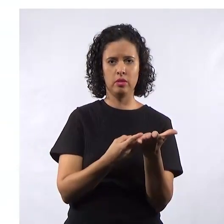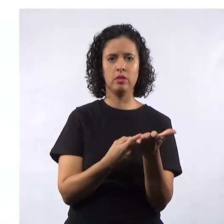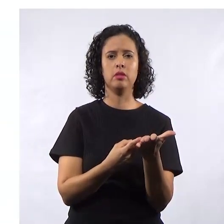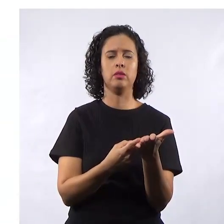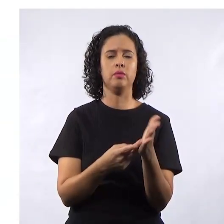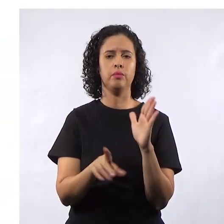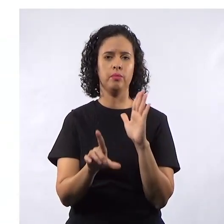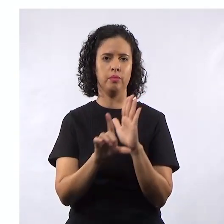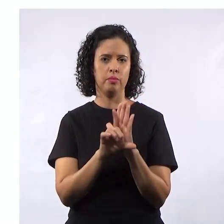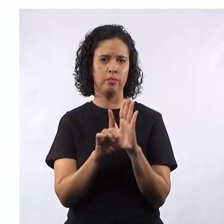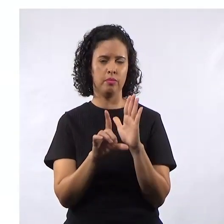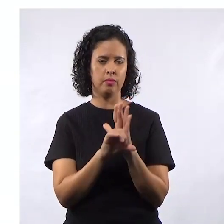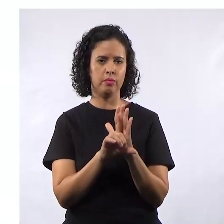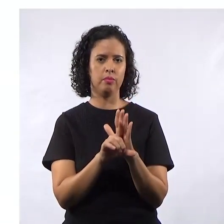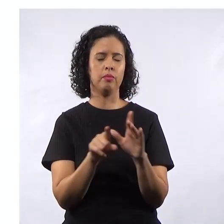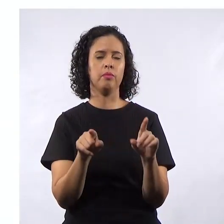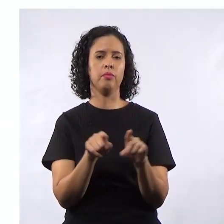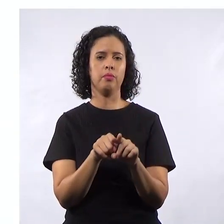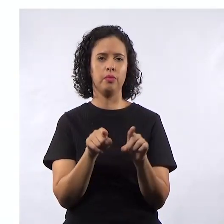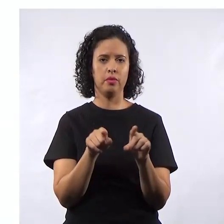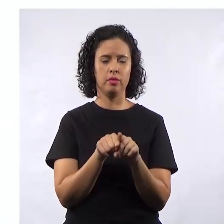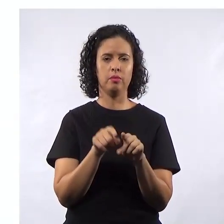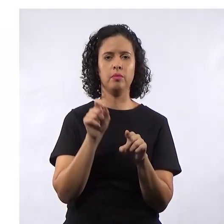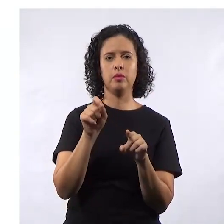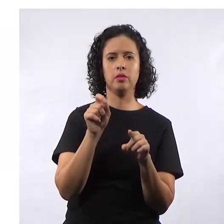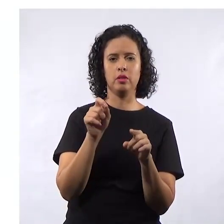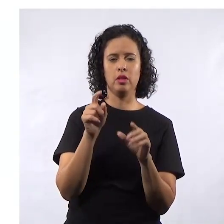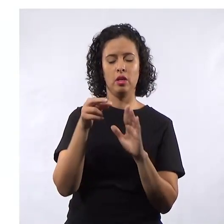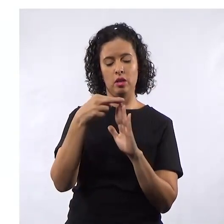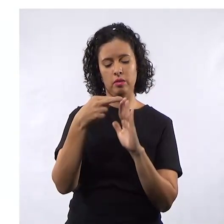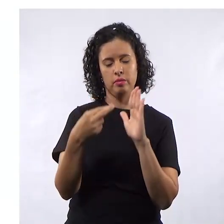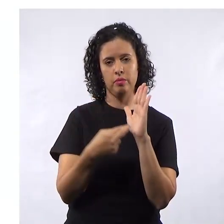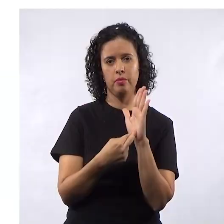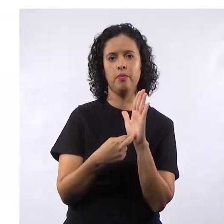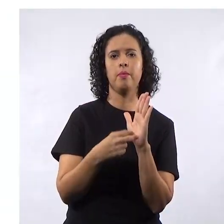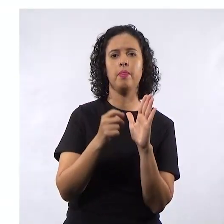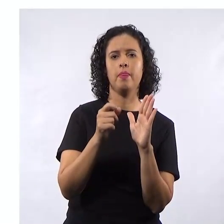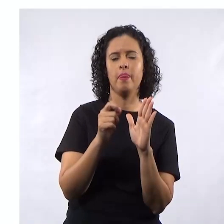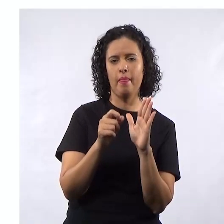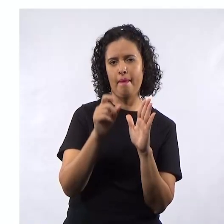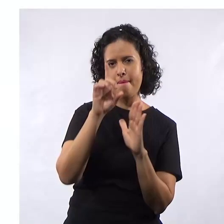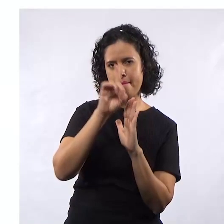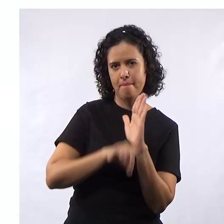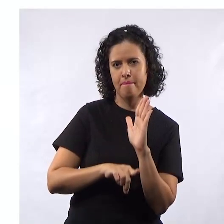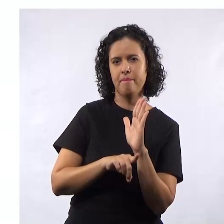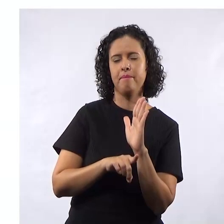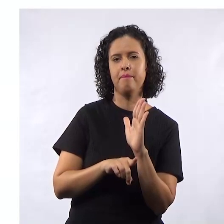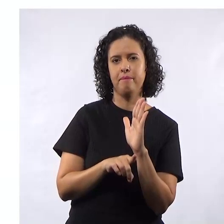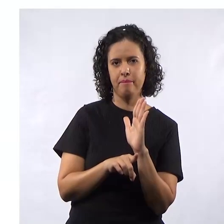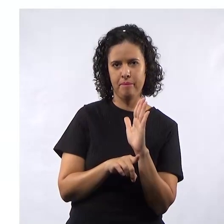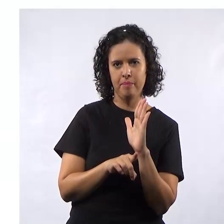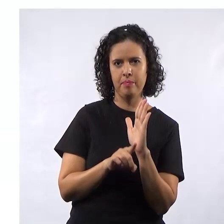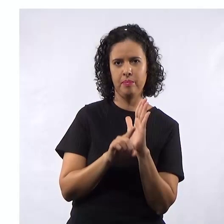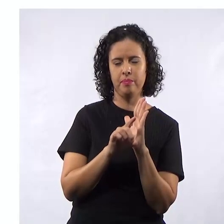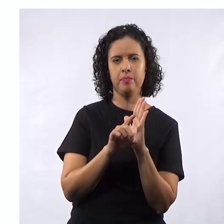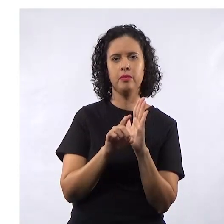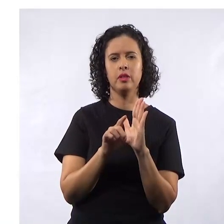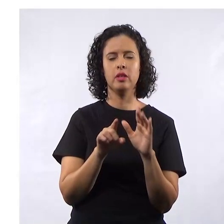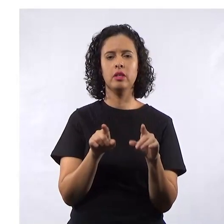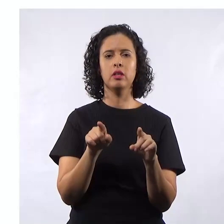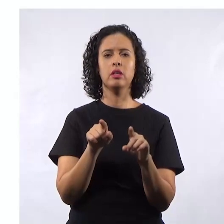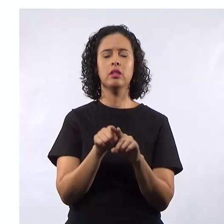artigo 5º. Ela tem também a função de regulamentar o direito intertemporal, lá no artigo